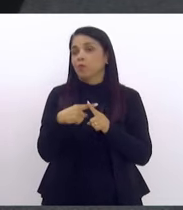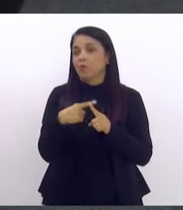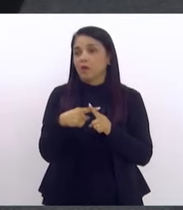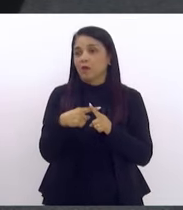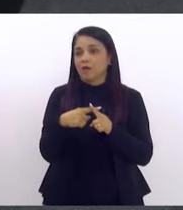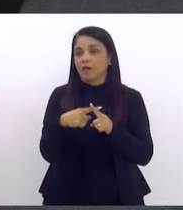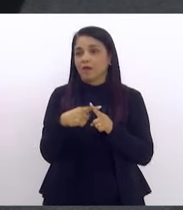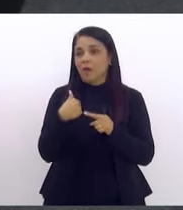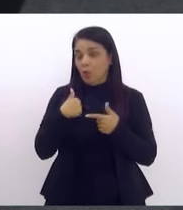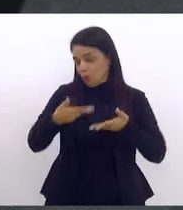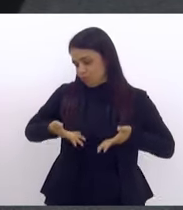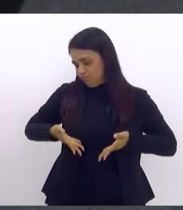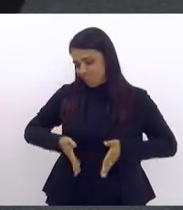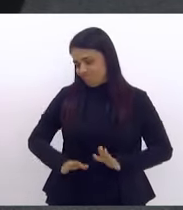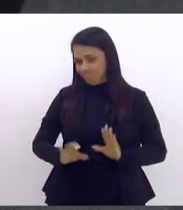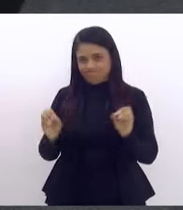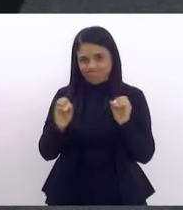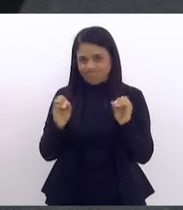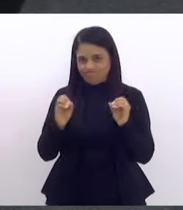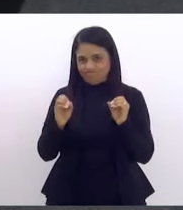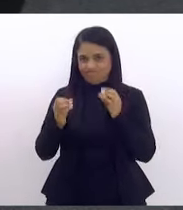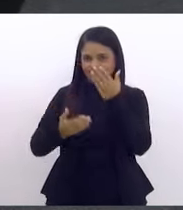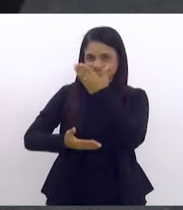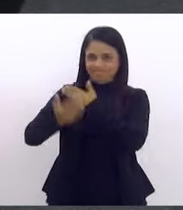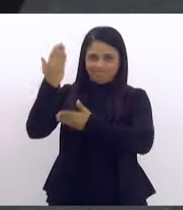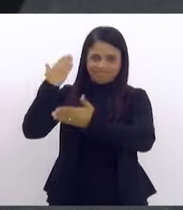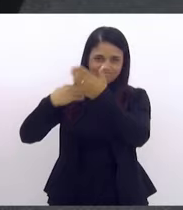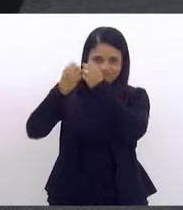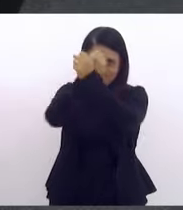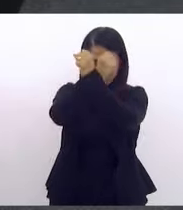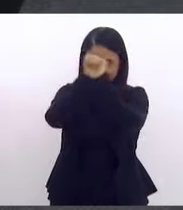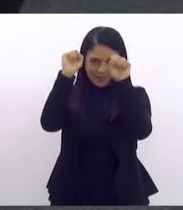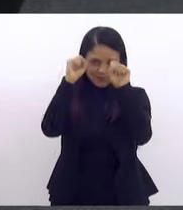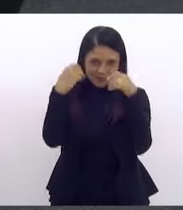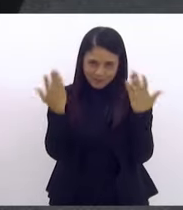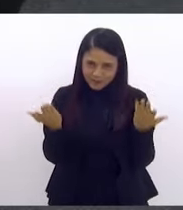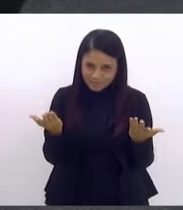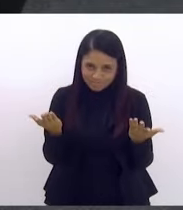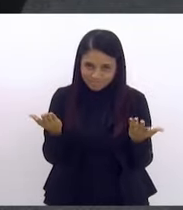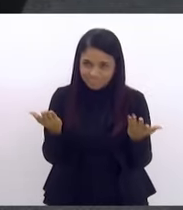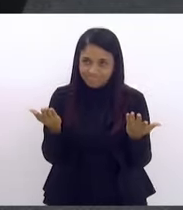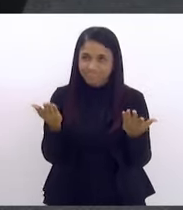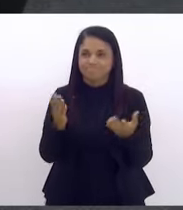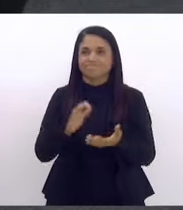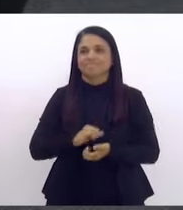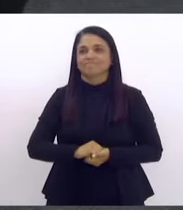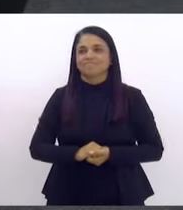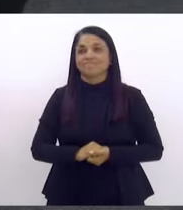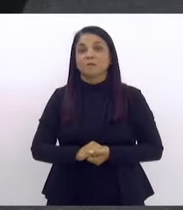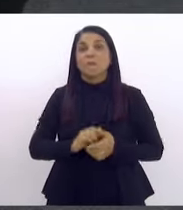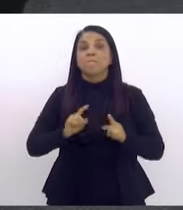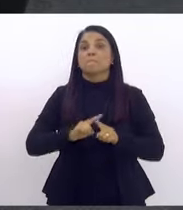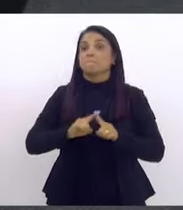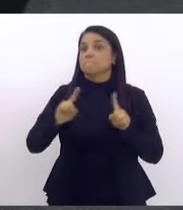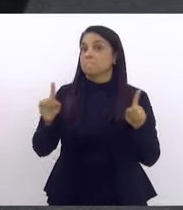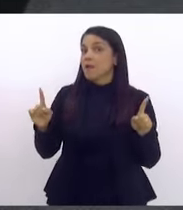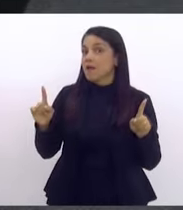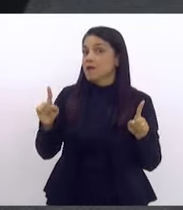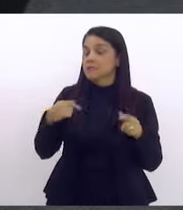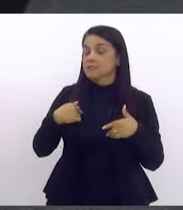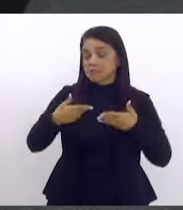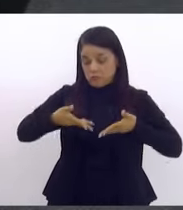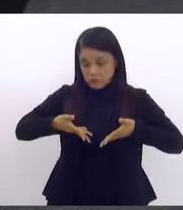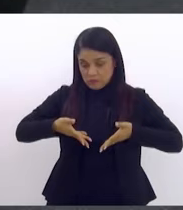eu não era nascido à época da libertação dos escravos. Mas, se lá